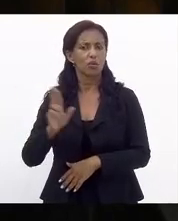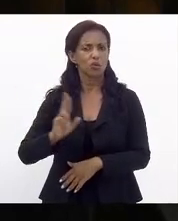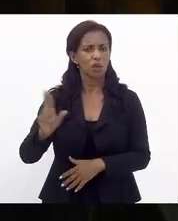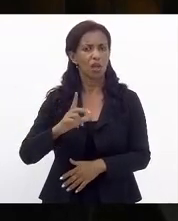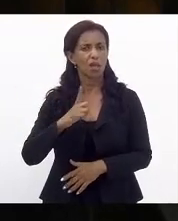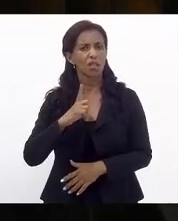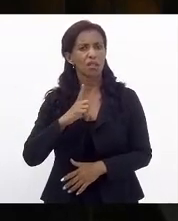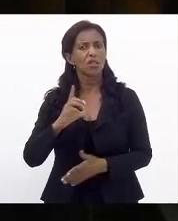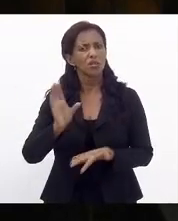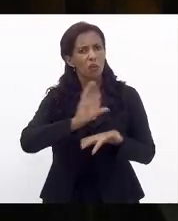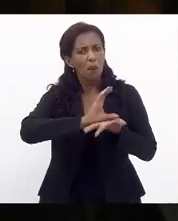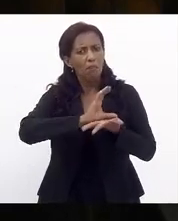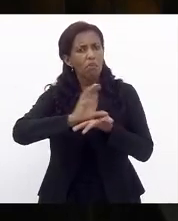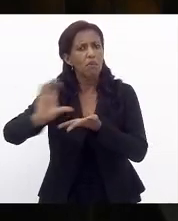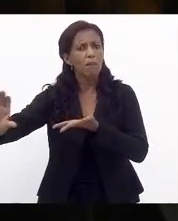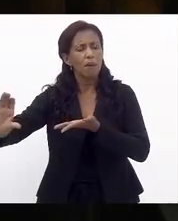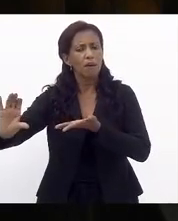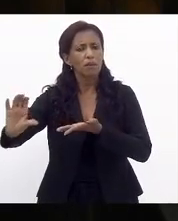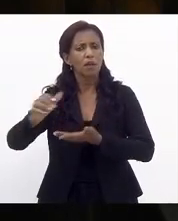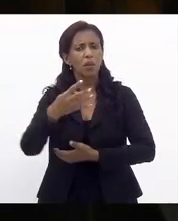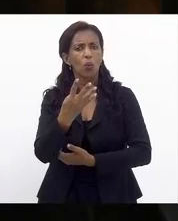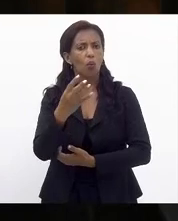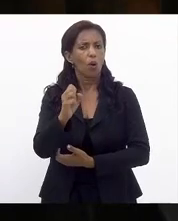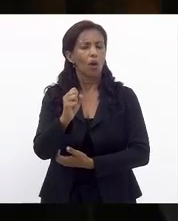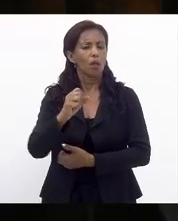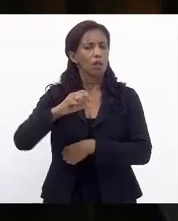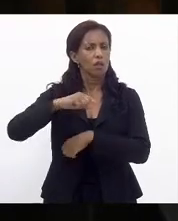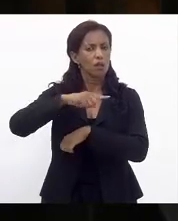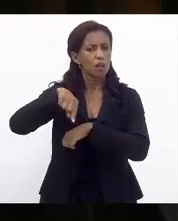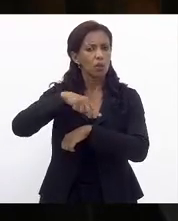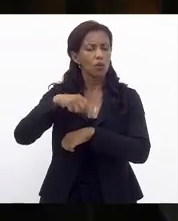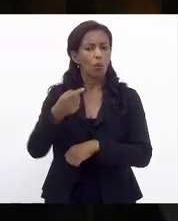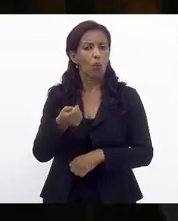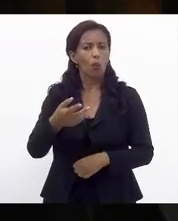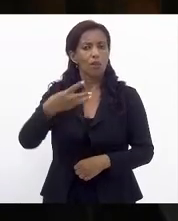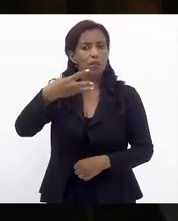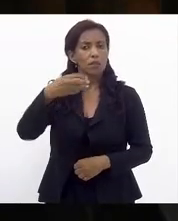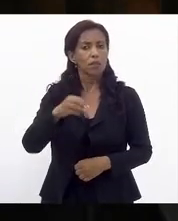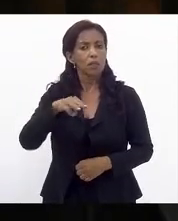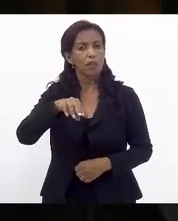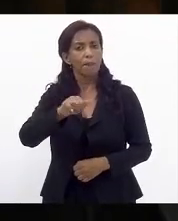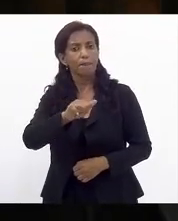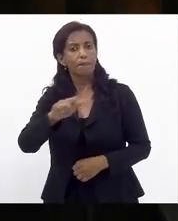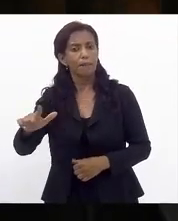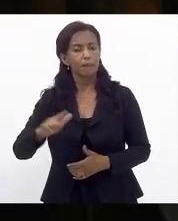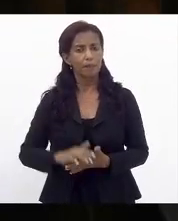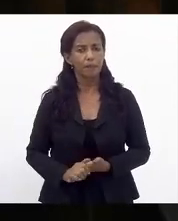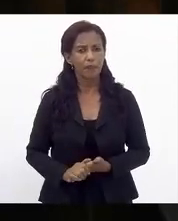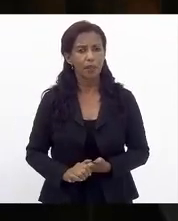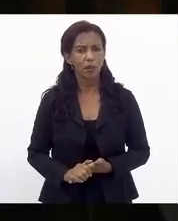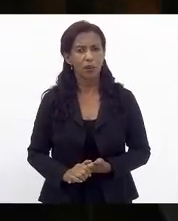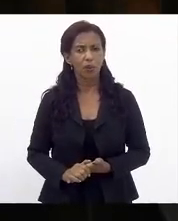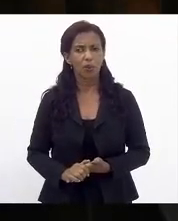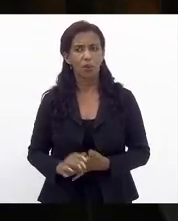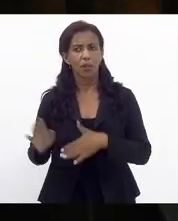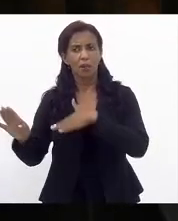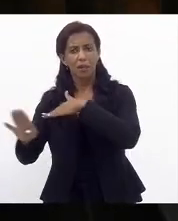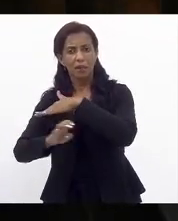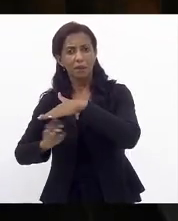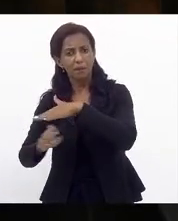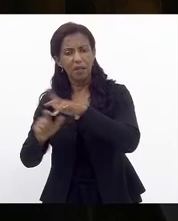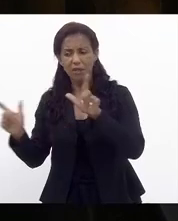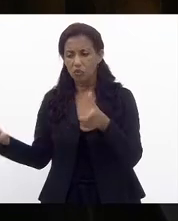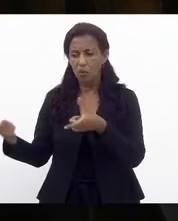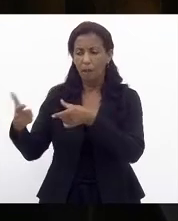tivemos uma demanda e 48 horas de quase 30 mil e é pequenos e micro empresários